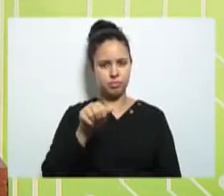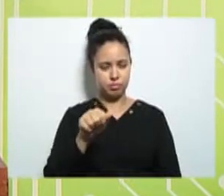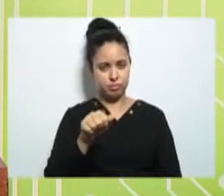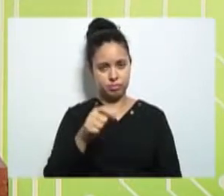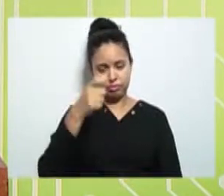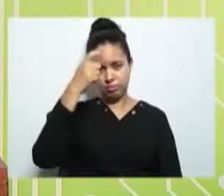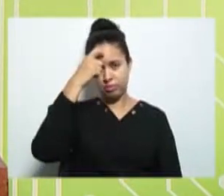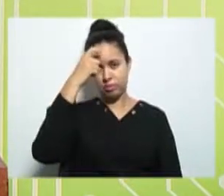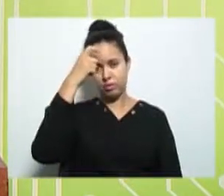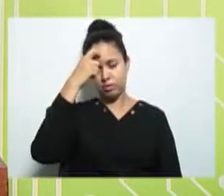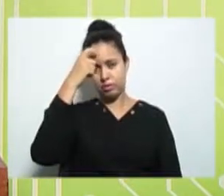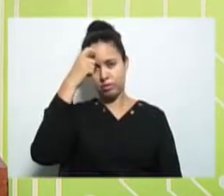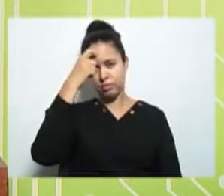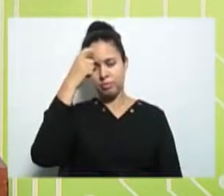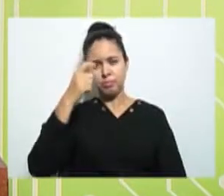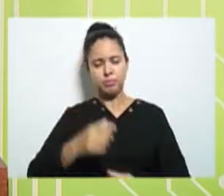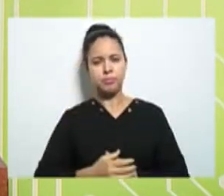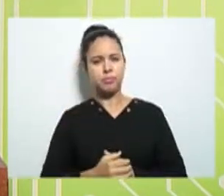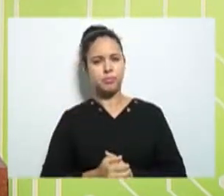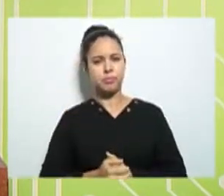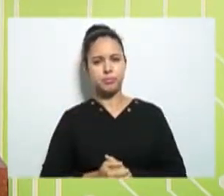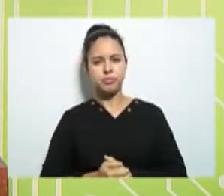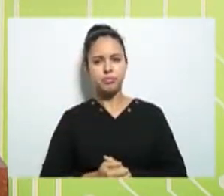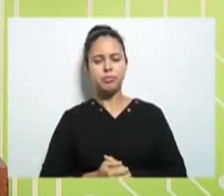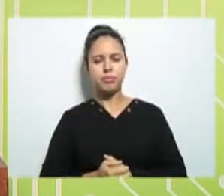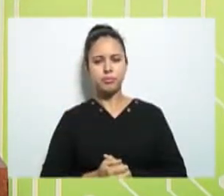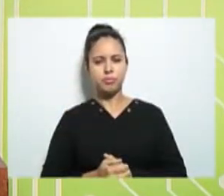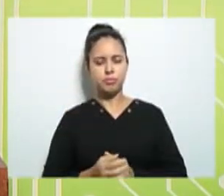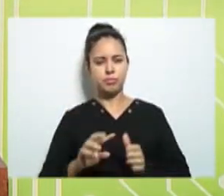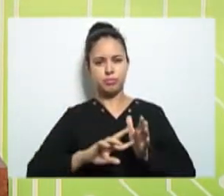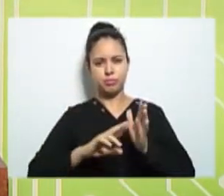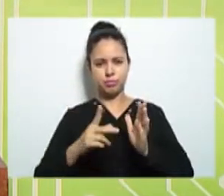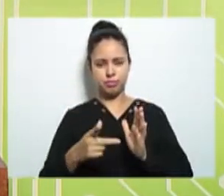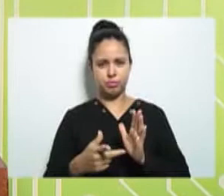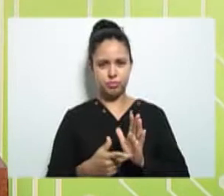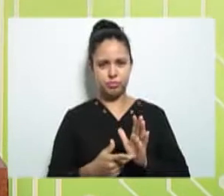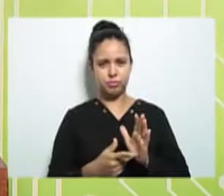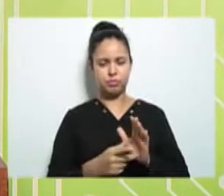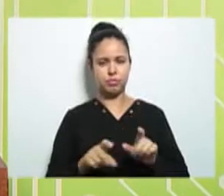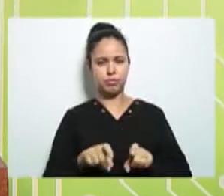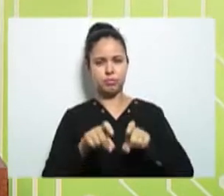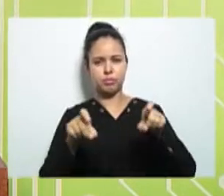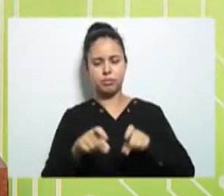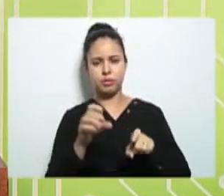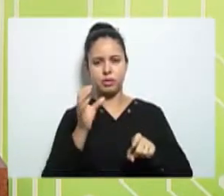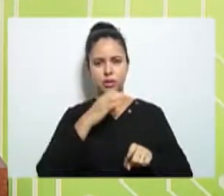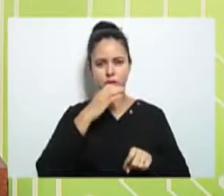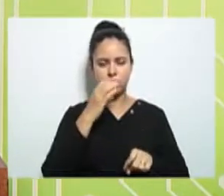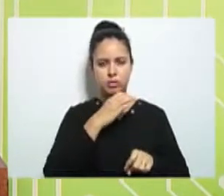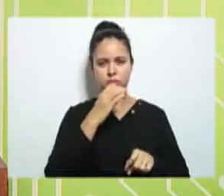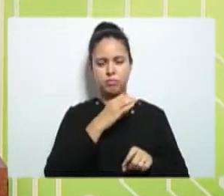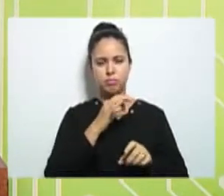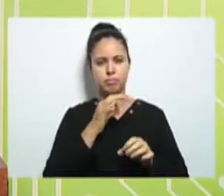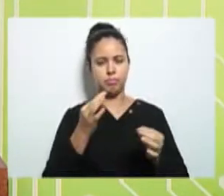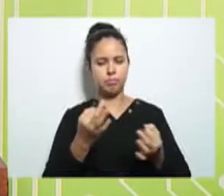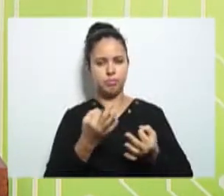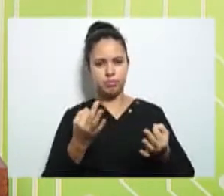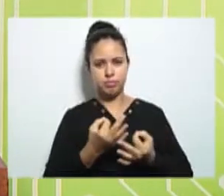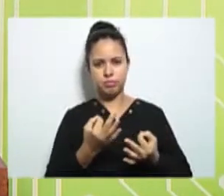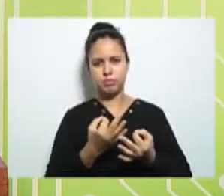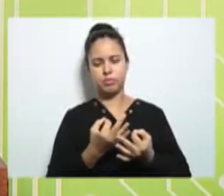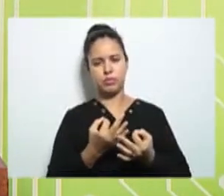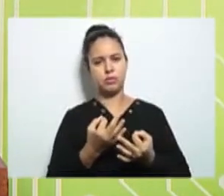Nossa senhora, é muita memória disponível, né? Isso significa que esse computador é muito rápido, esse computador é perfeito, ideal, você vai